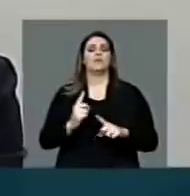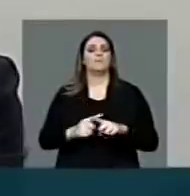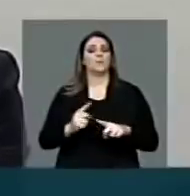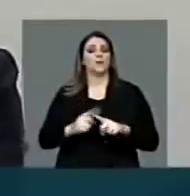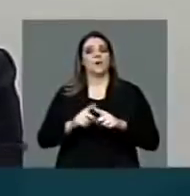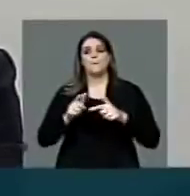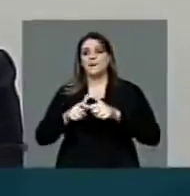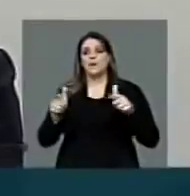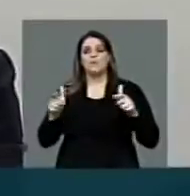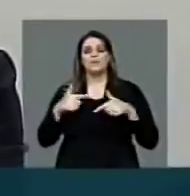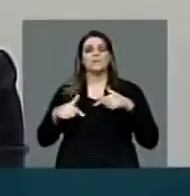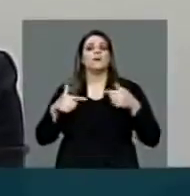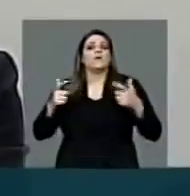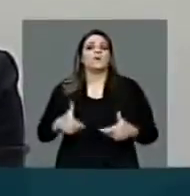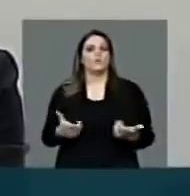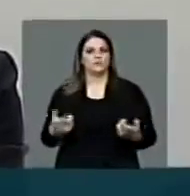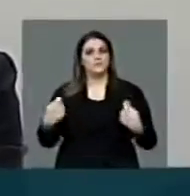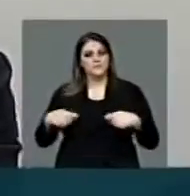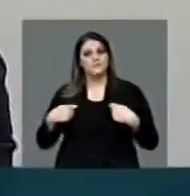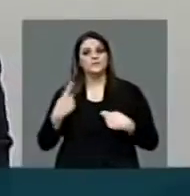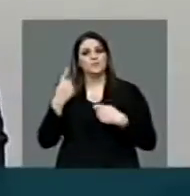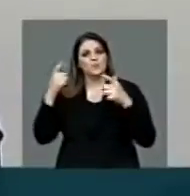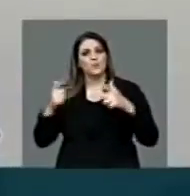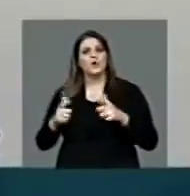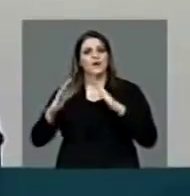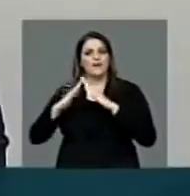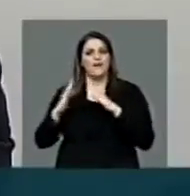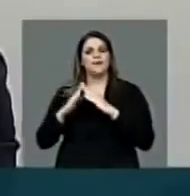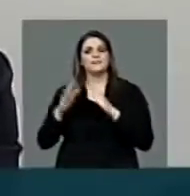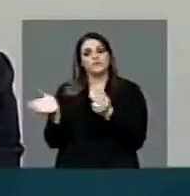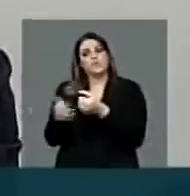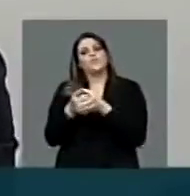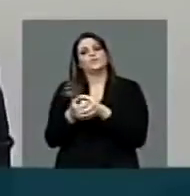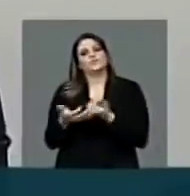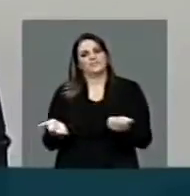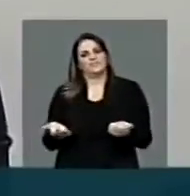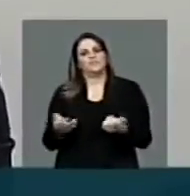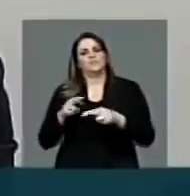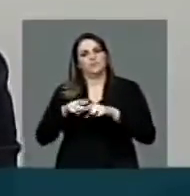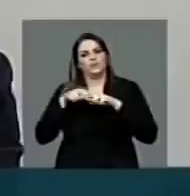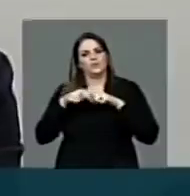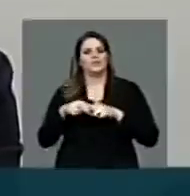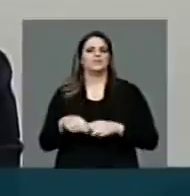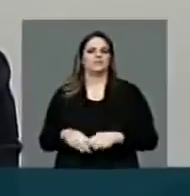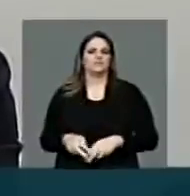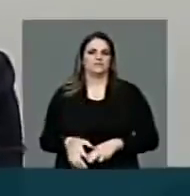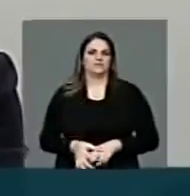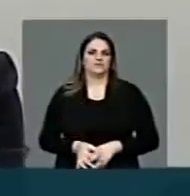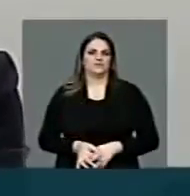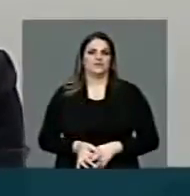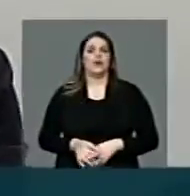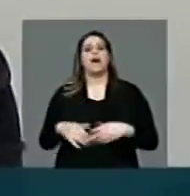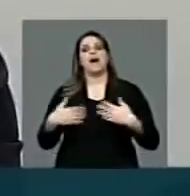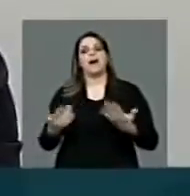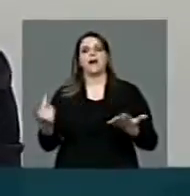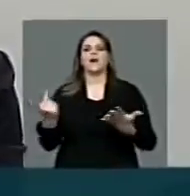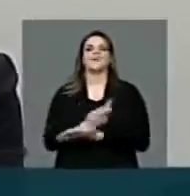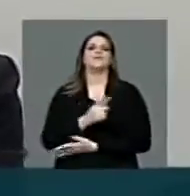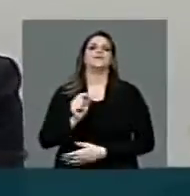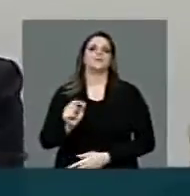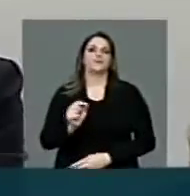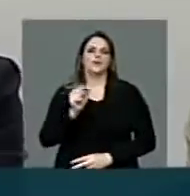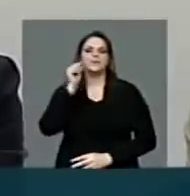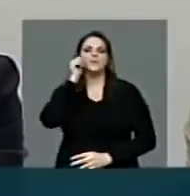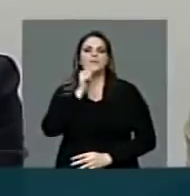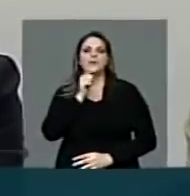nessas casas, e porque as casas existem na clandestinidade e operam na ilegalidade, muitas delas são exploradas e escravizadas